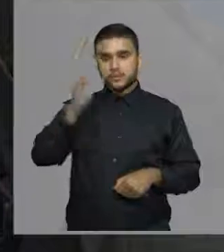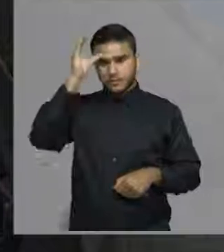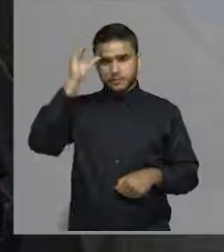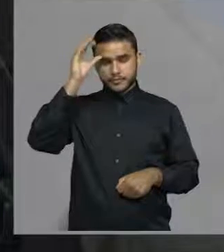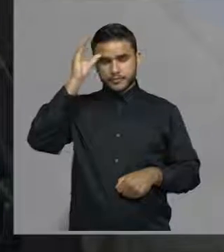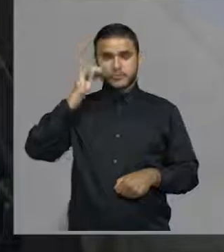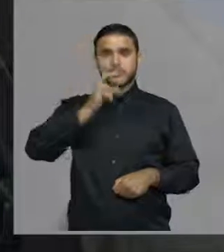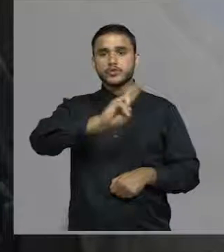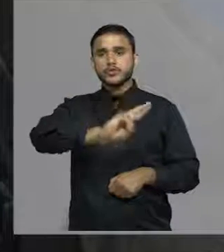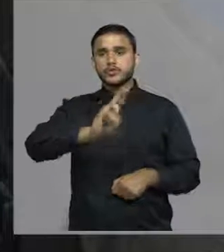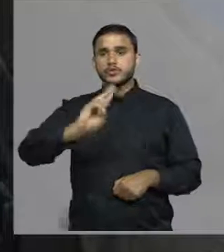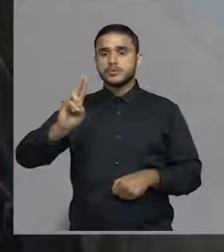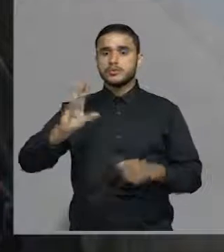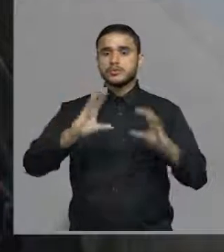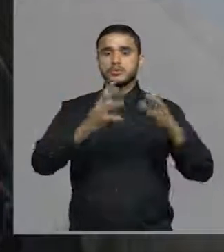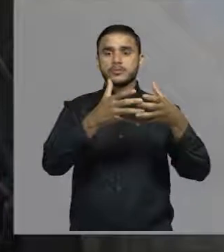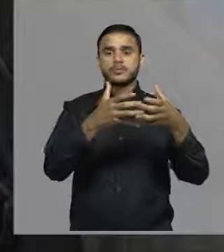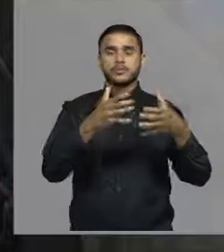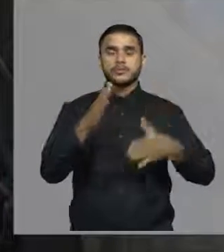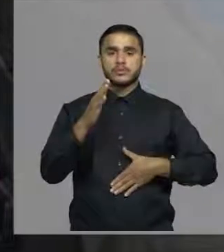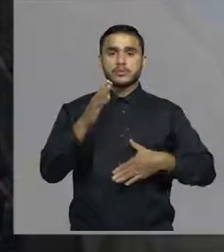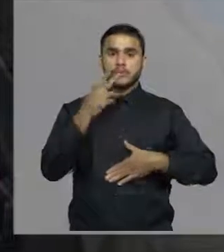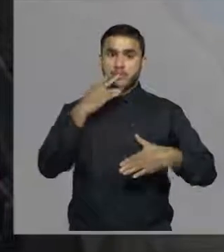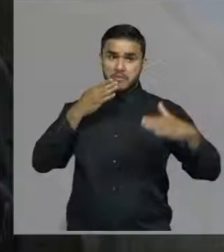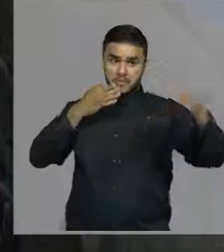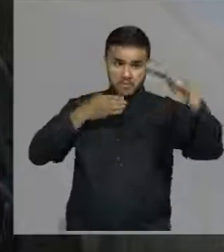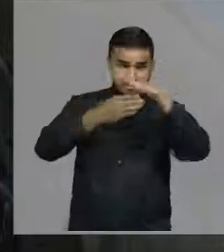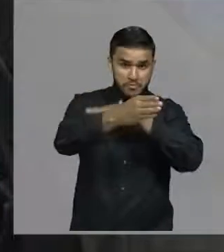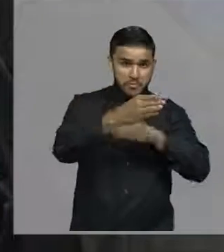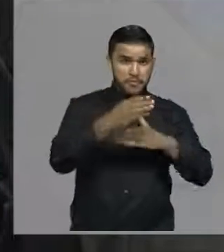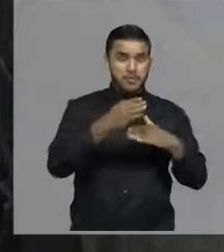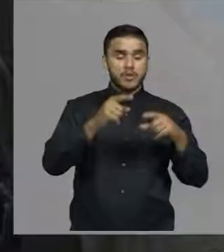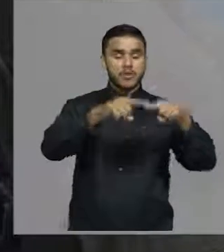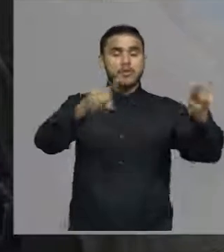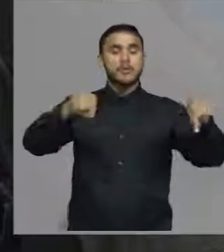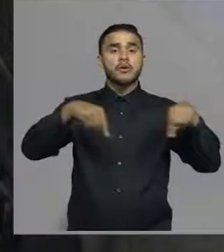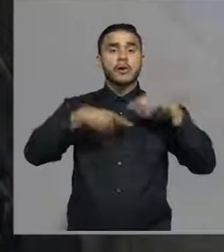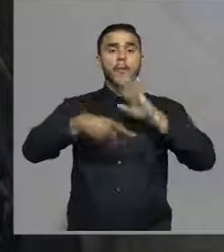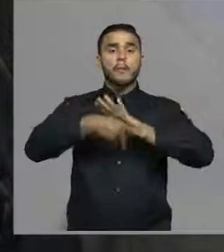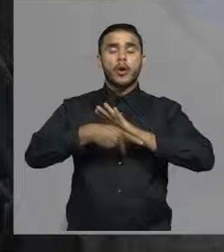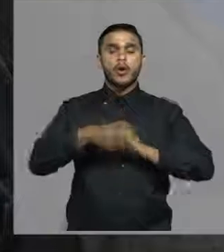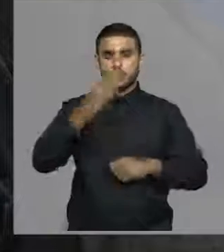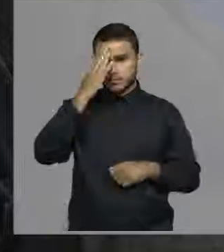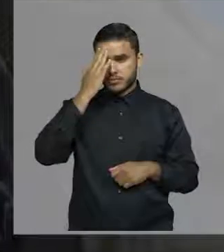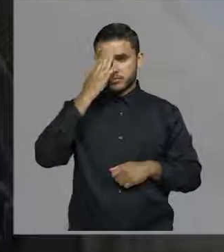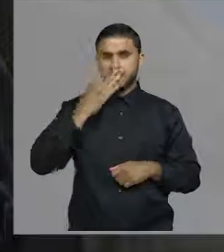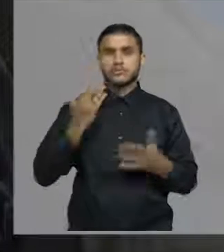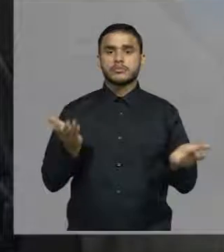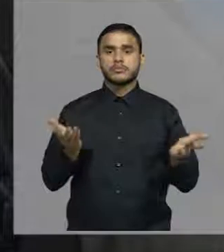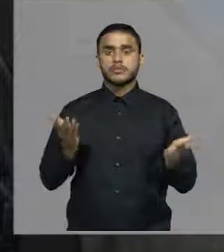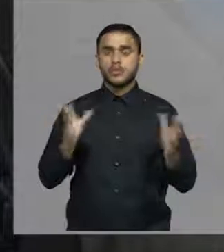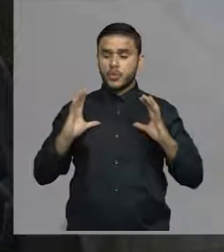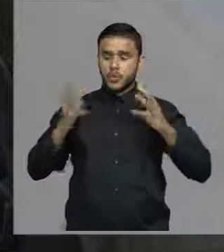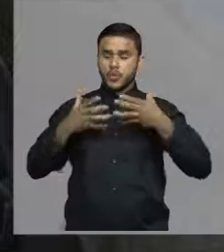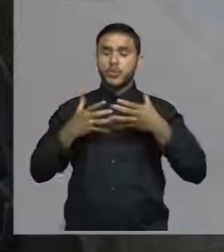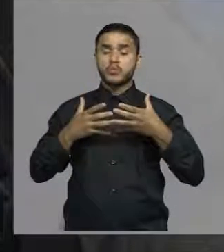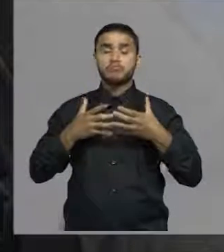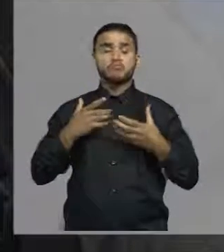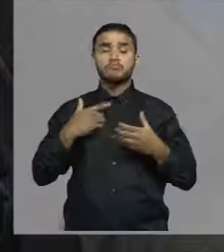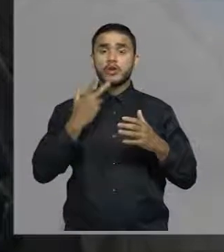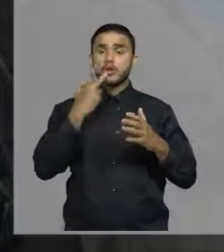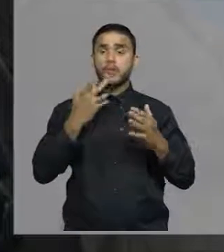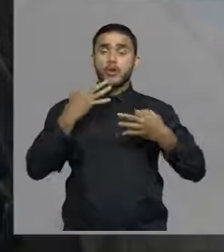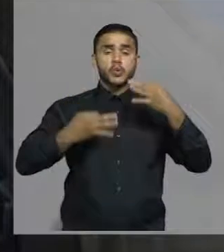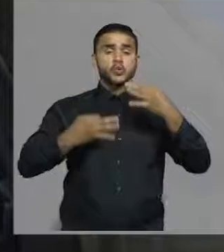citou pessoas que se organizam para invadir propriedade pública, para invadir propriedade privada, grupos irregulares,